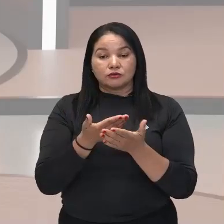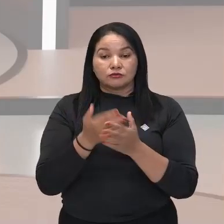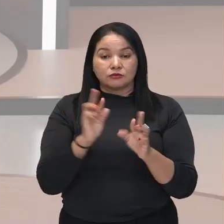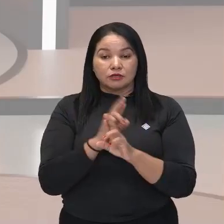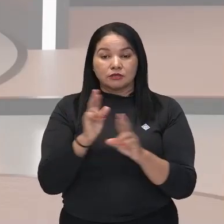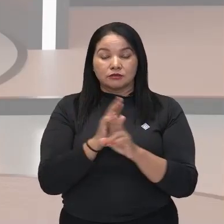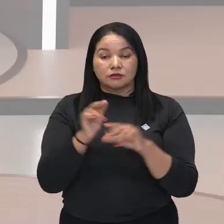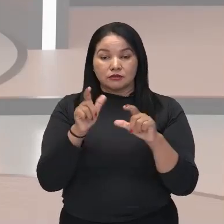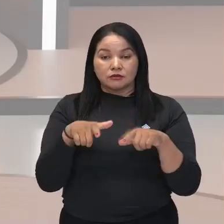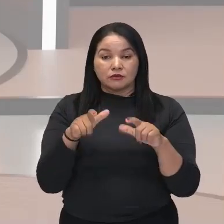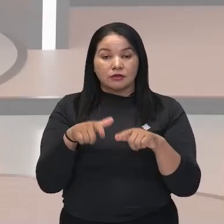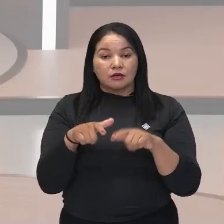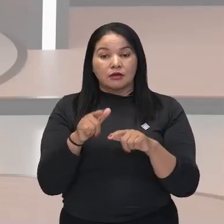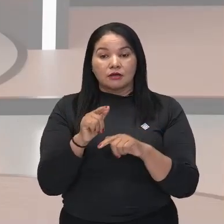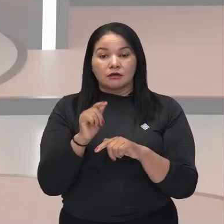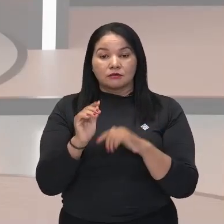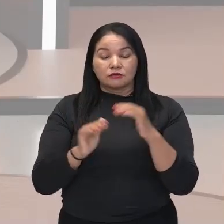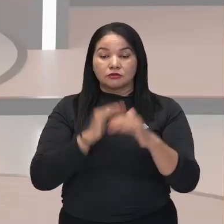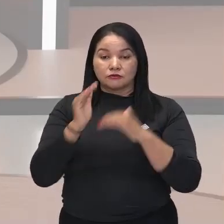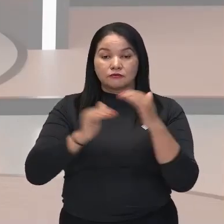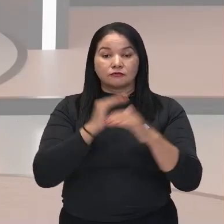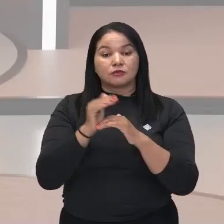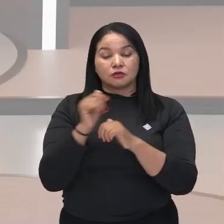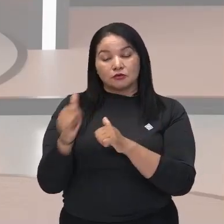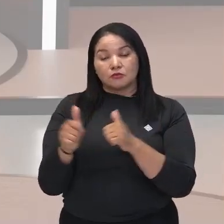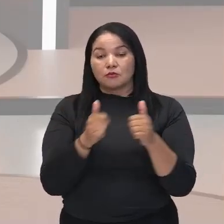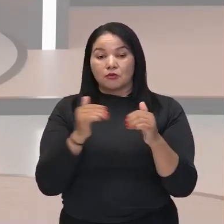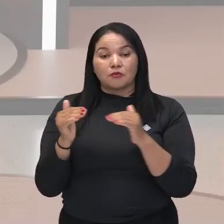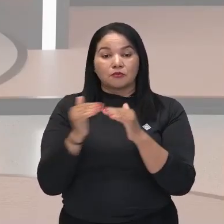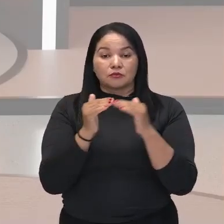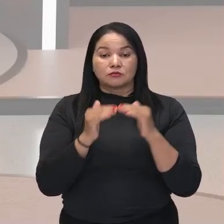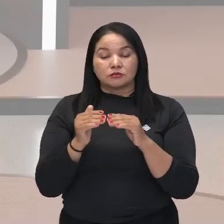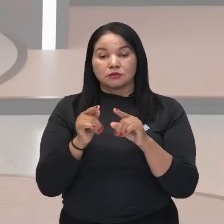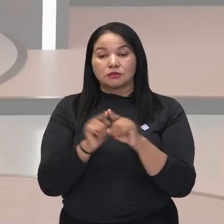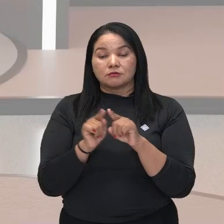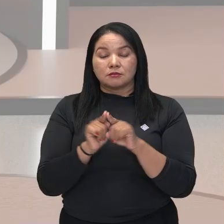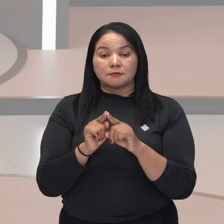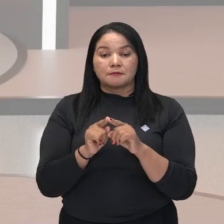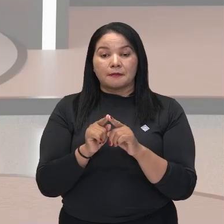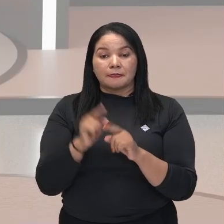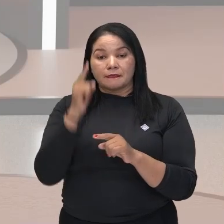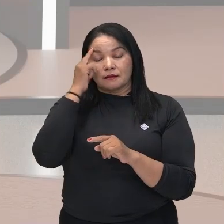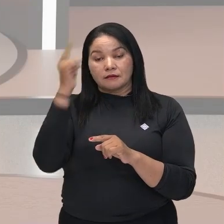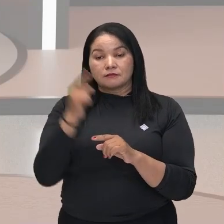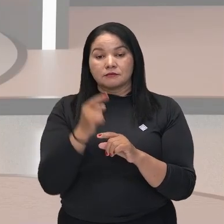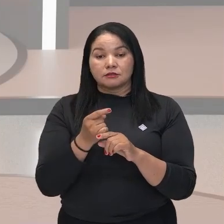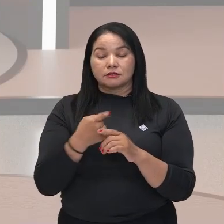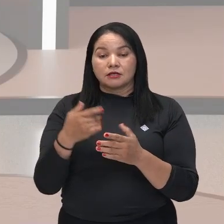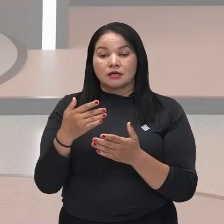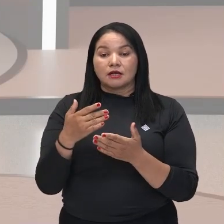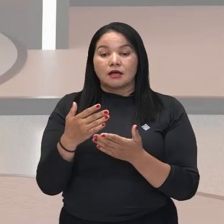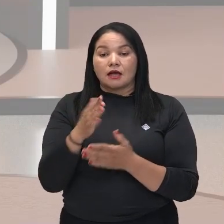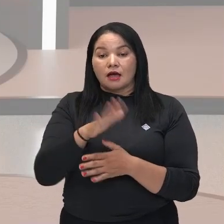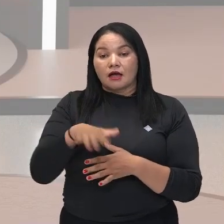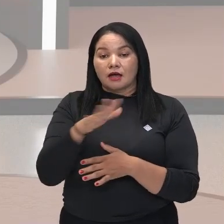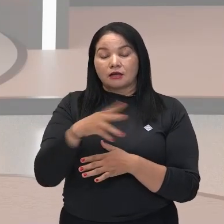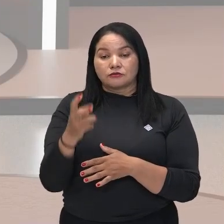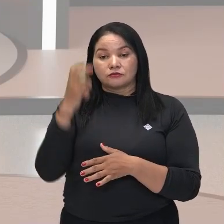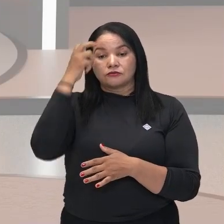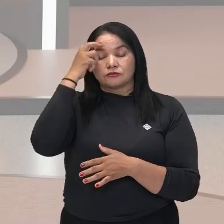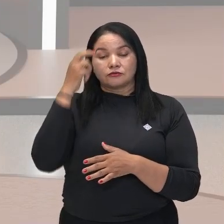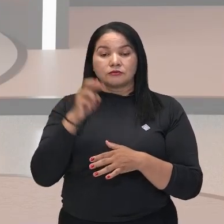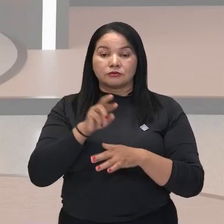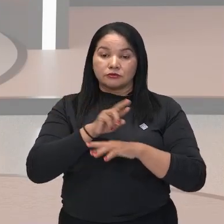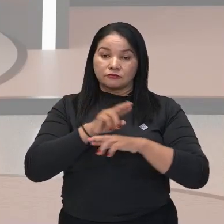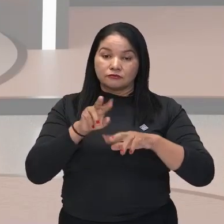essa região com um desenvolvimento mais adequado, né? Lembrando que a parte cultural deles acaba sendo